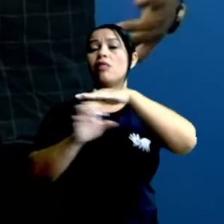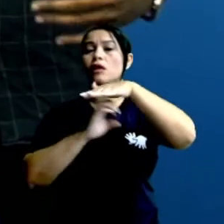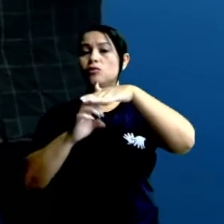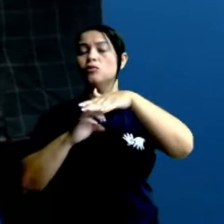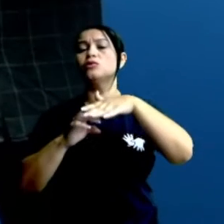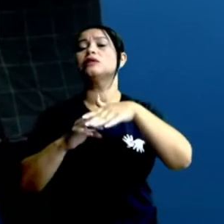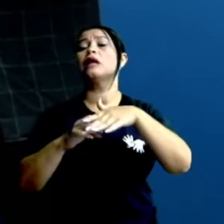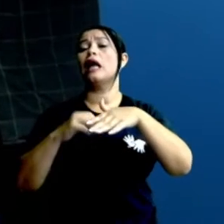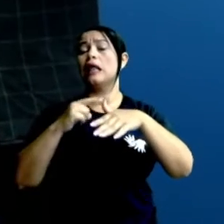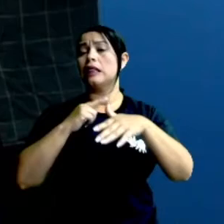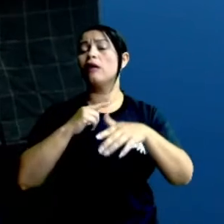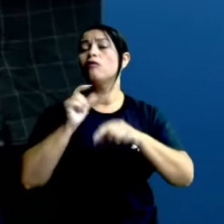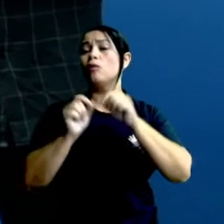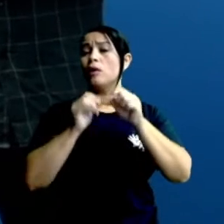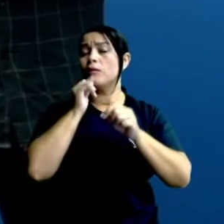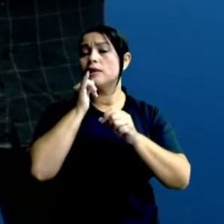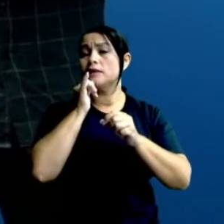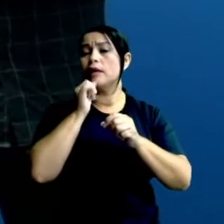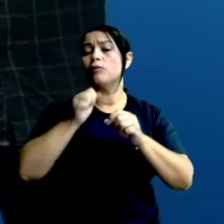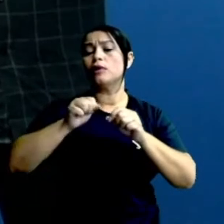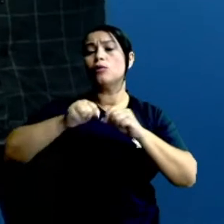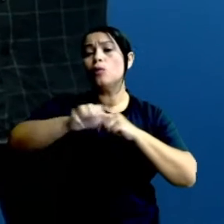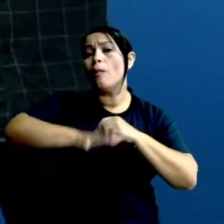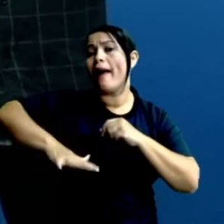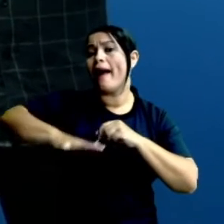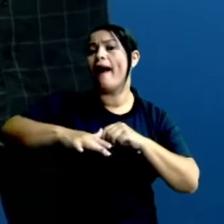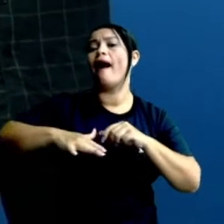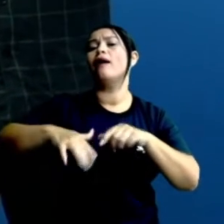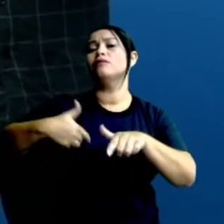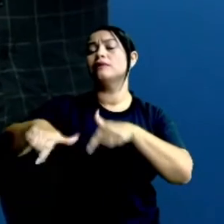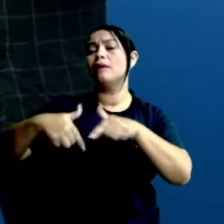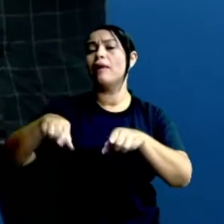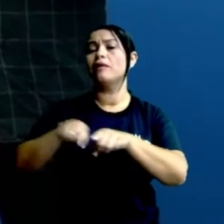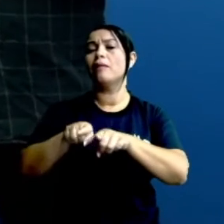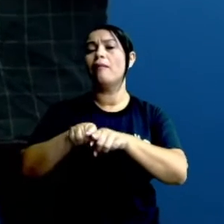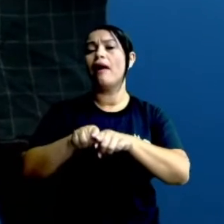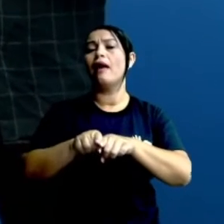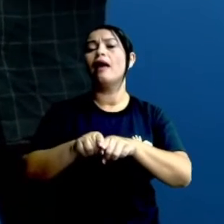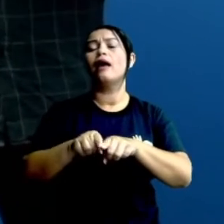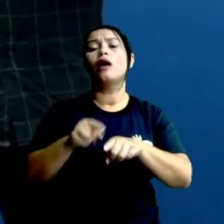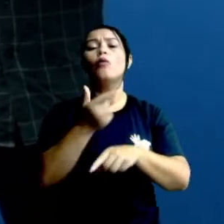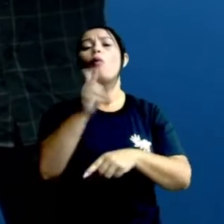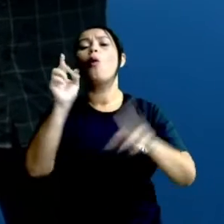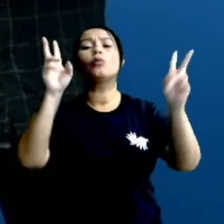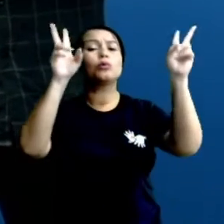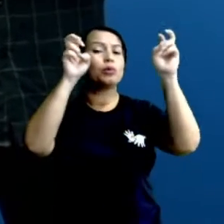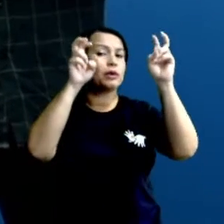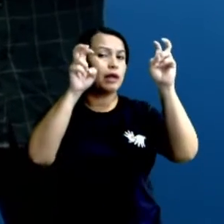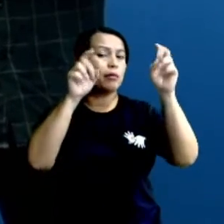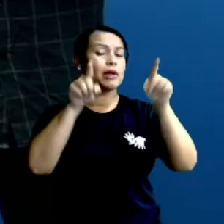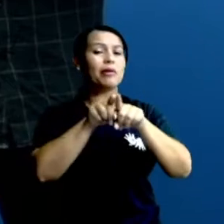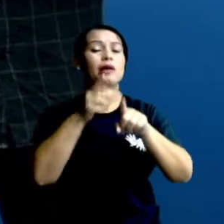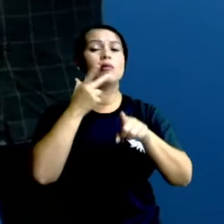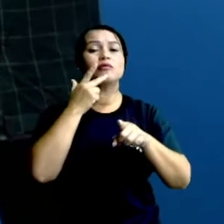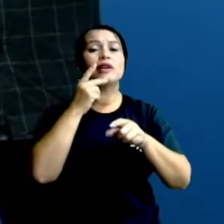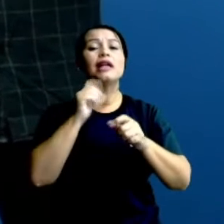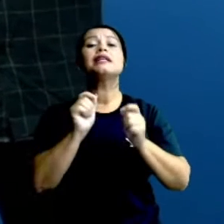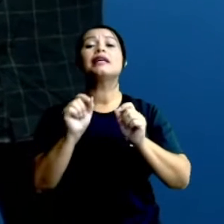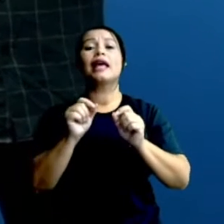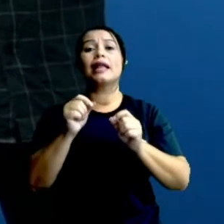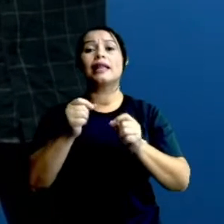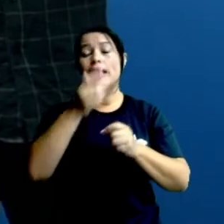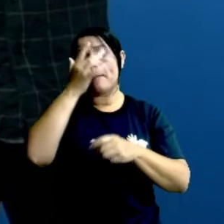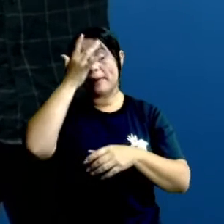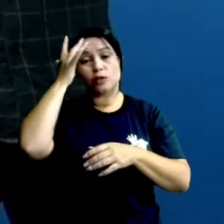repercussão gigantesca tanto na questão do mercado de trabalho, mas também em outro tema que a gente vai trabalhar à frente, que é a urbanização.